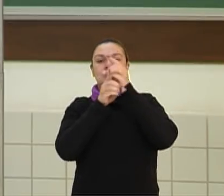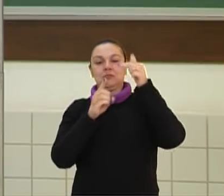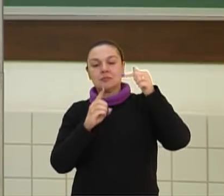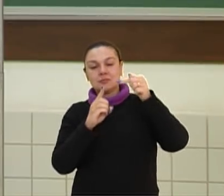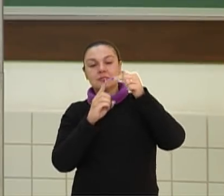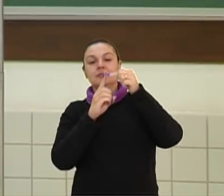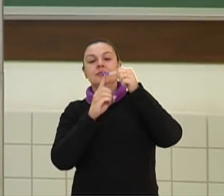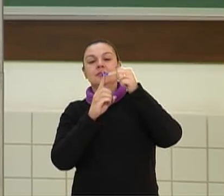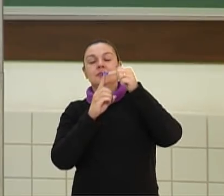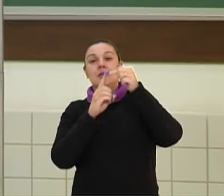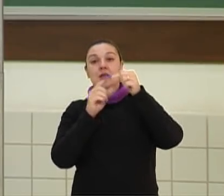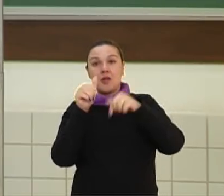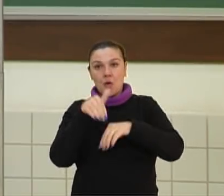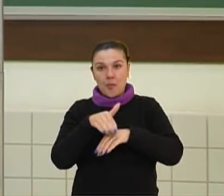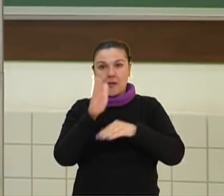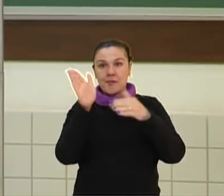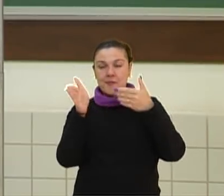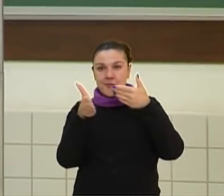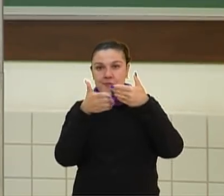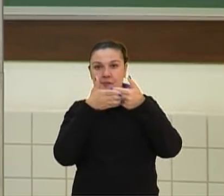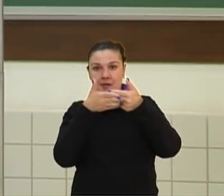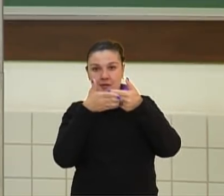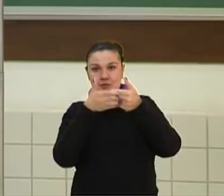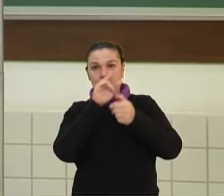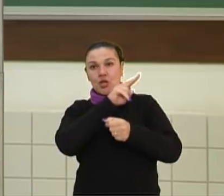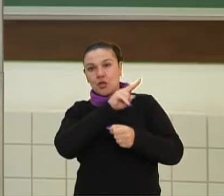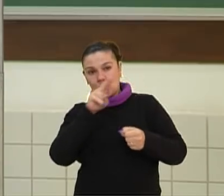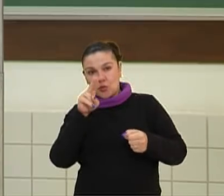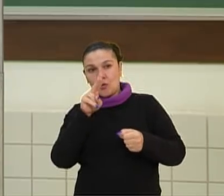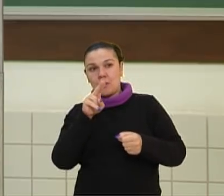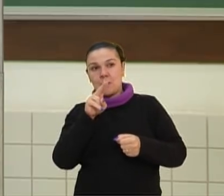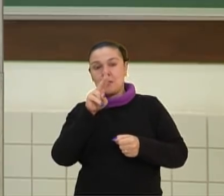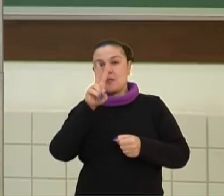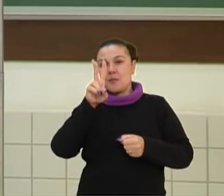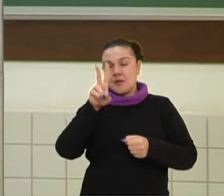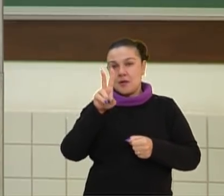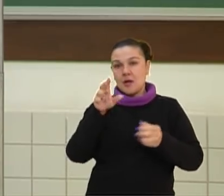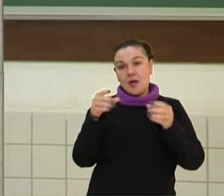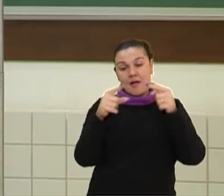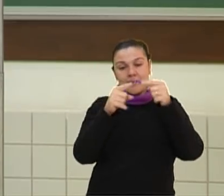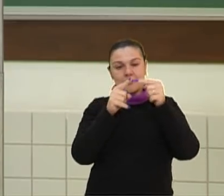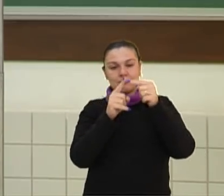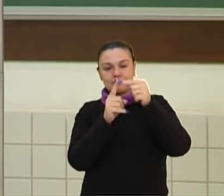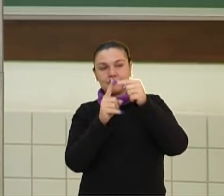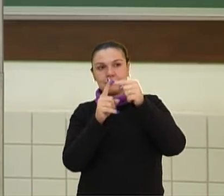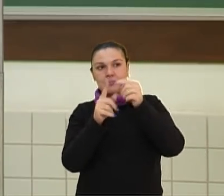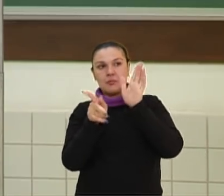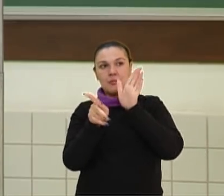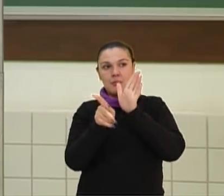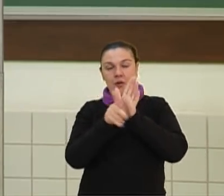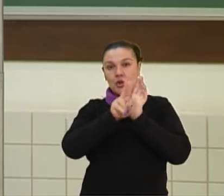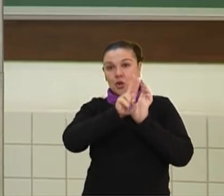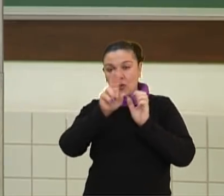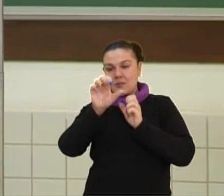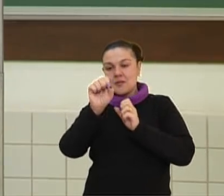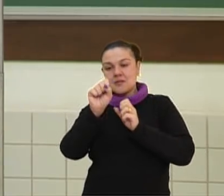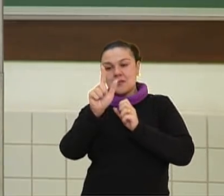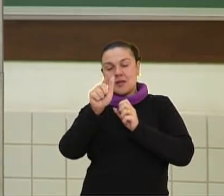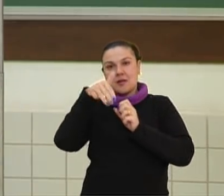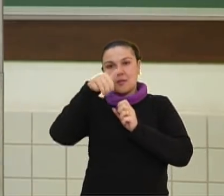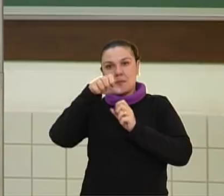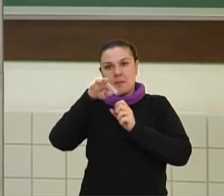tá bom? Quando nós fechamos as semirretas, essa semirreta passa a ser um segmento de